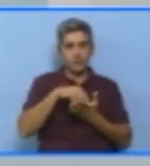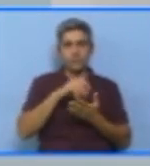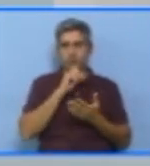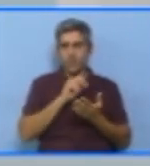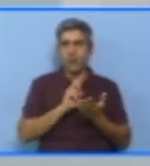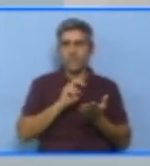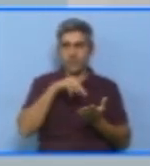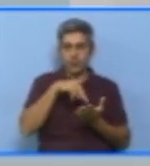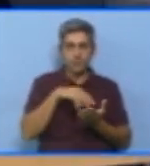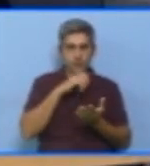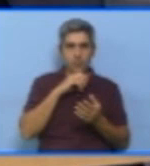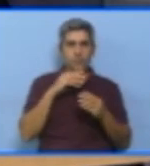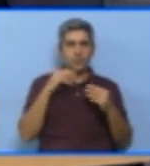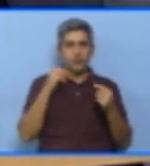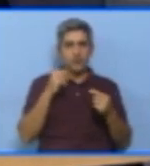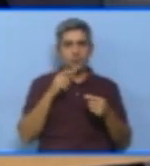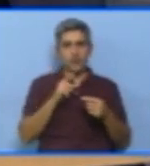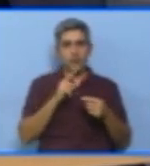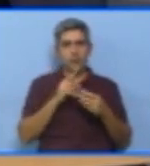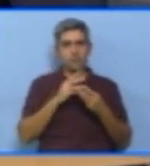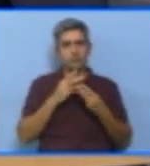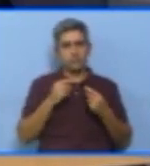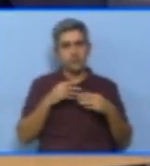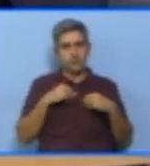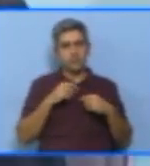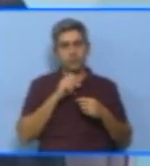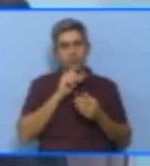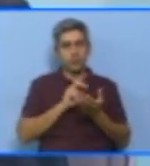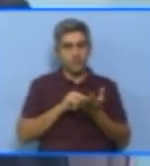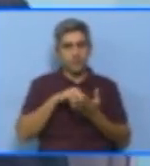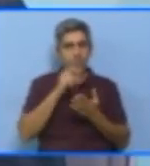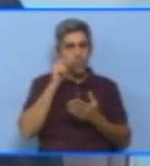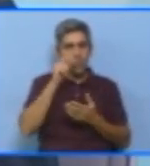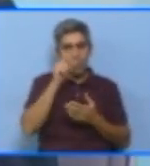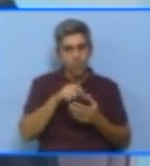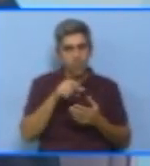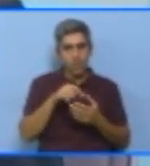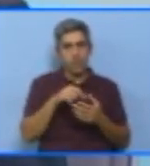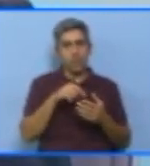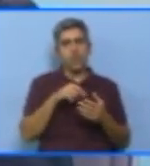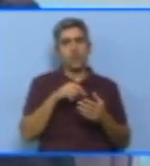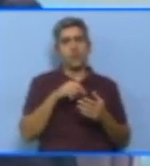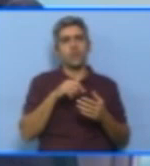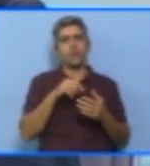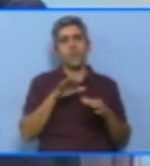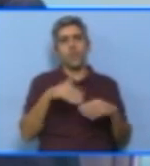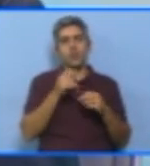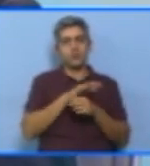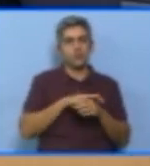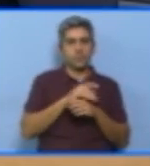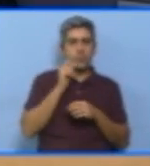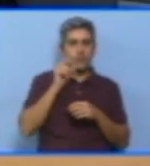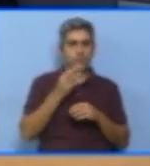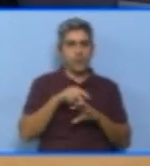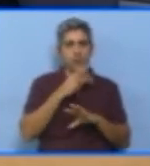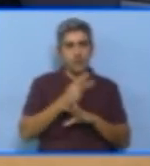é, de facto, o mistério da redenção passa por aqui, por poder levantar o homem de qualquer situação em que ele tenha